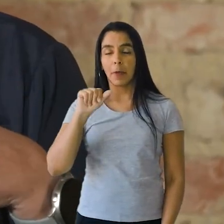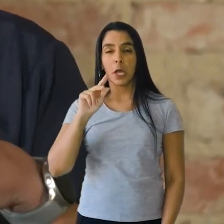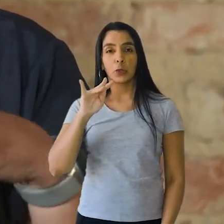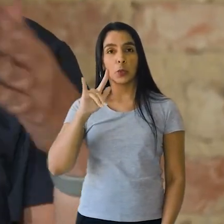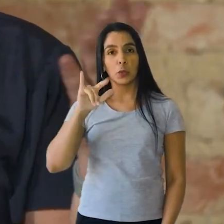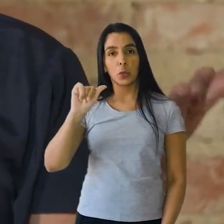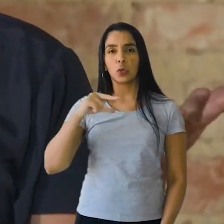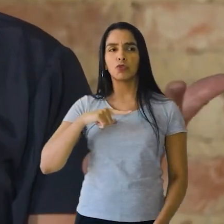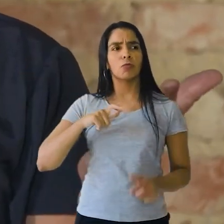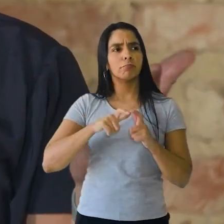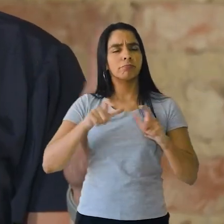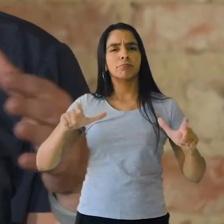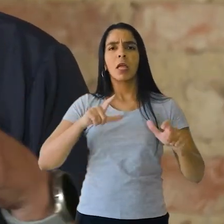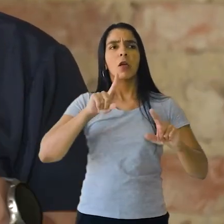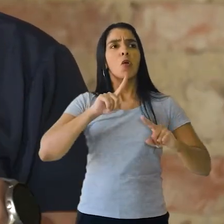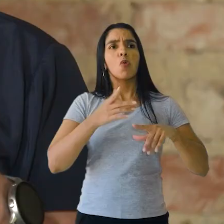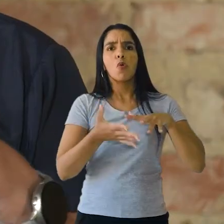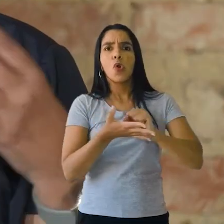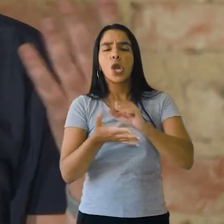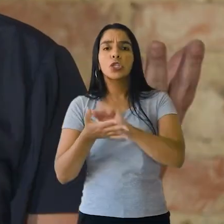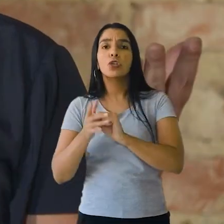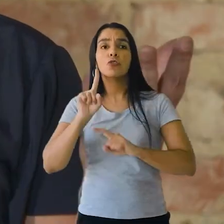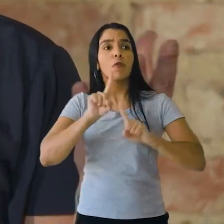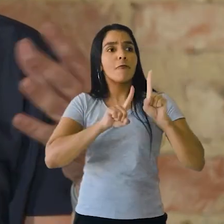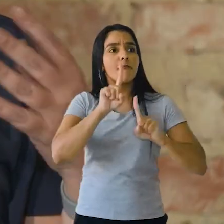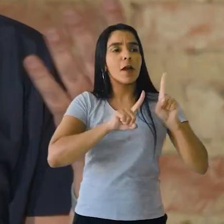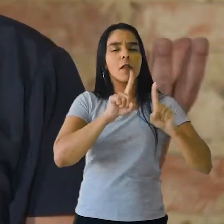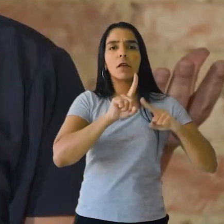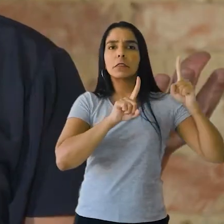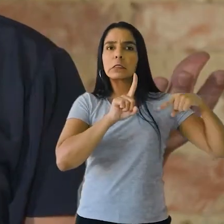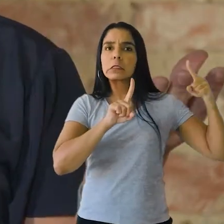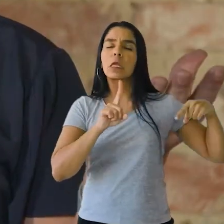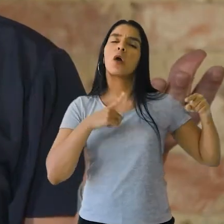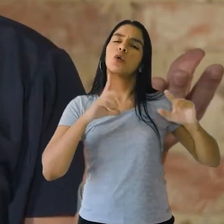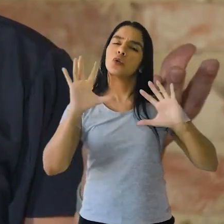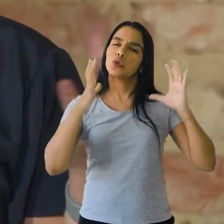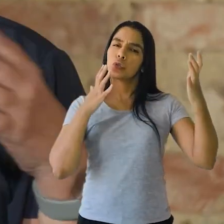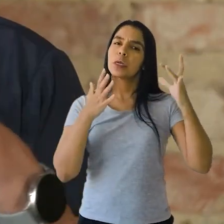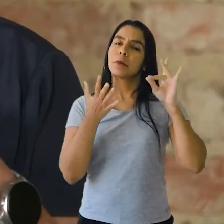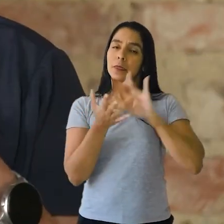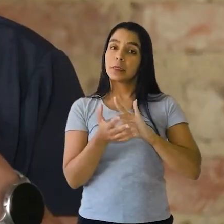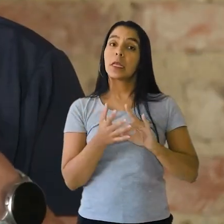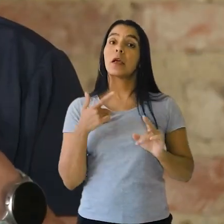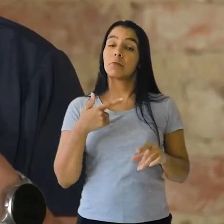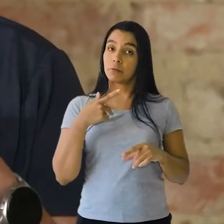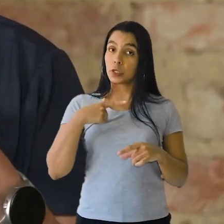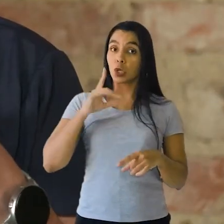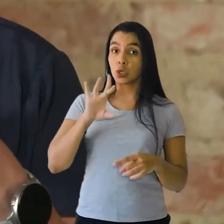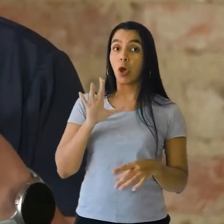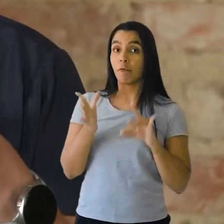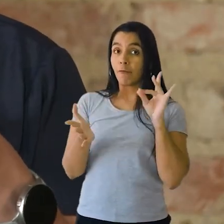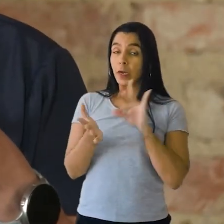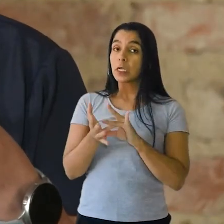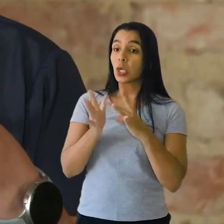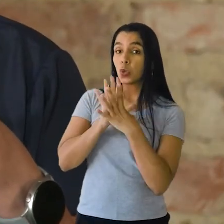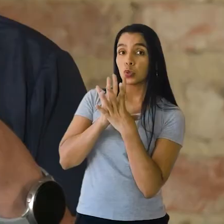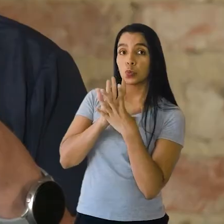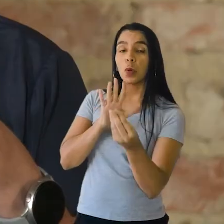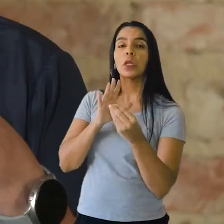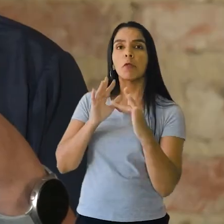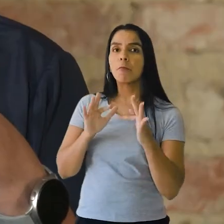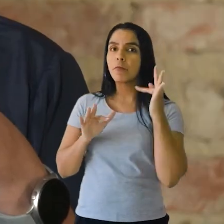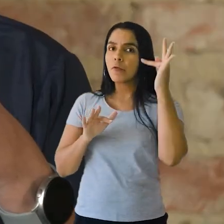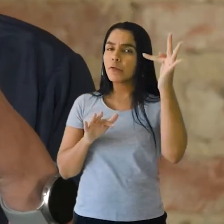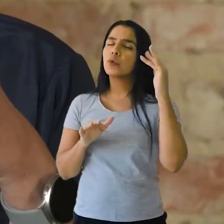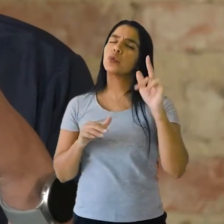paleoclimatologia, estendendo os registros de variação de clima da Terra e possibilitando, assim, não só a validação